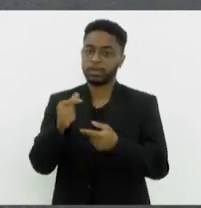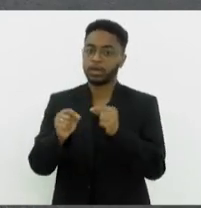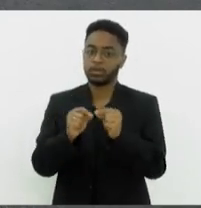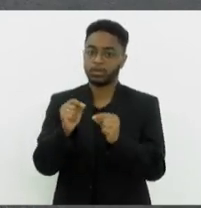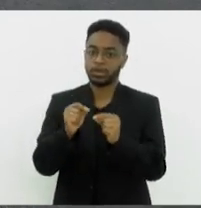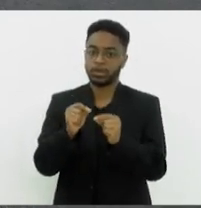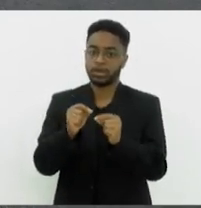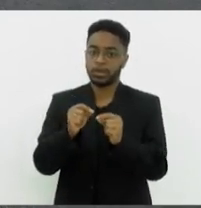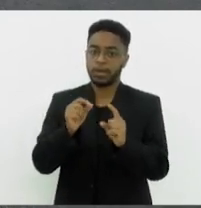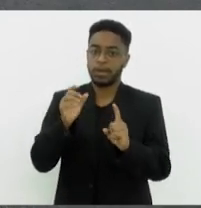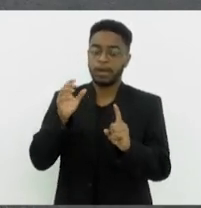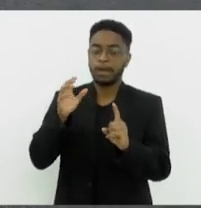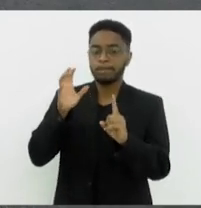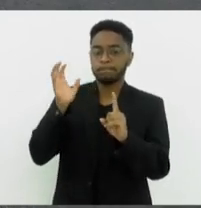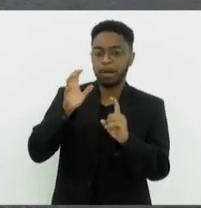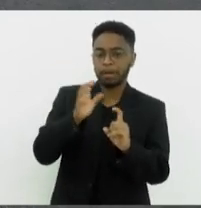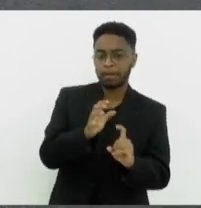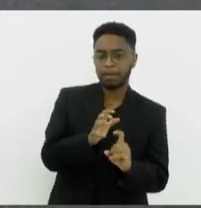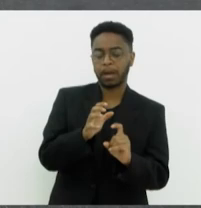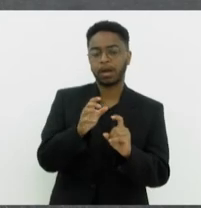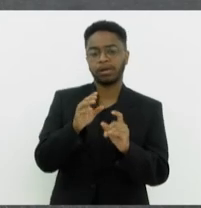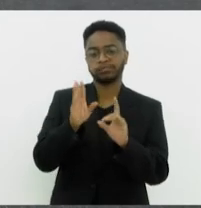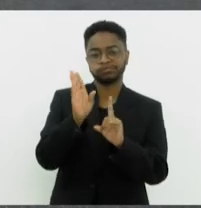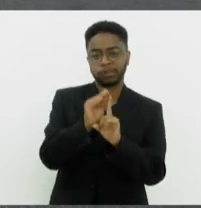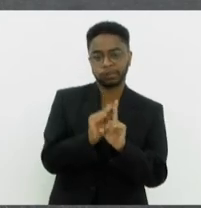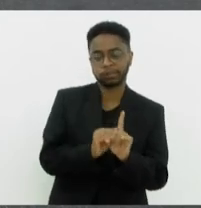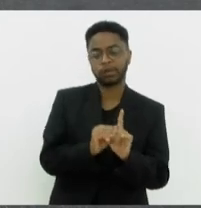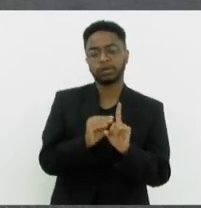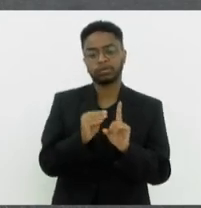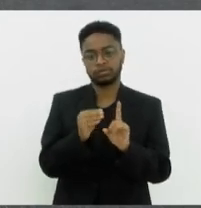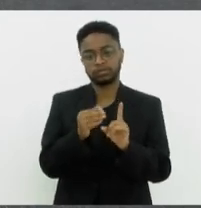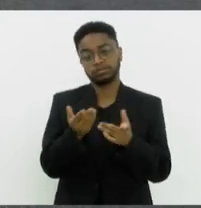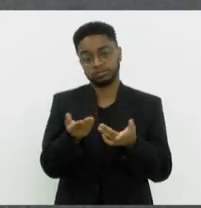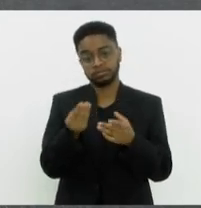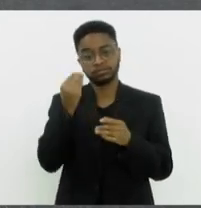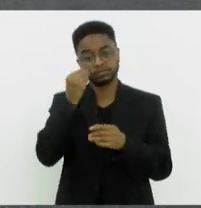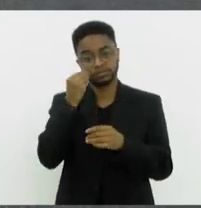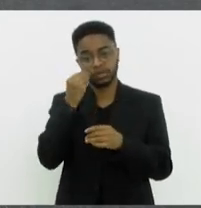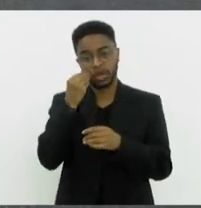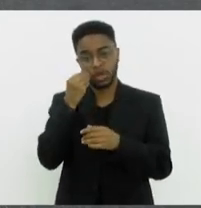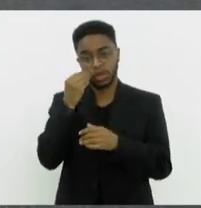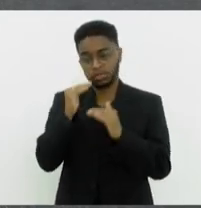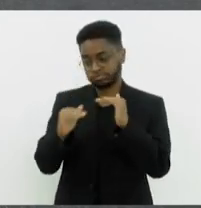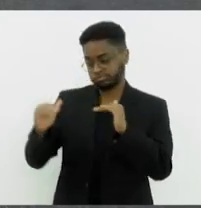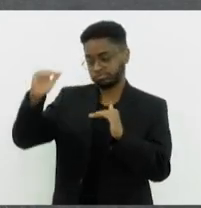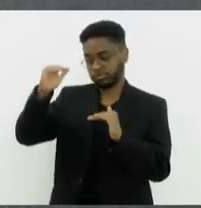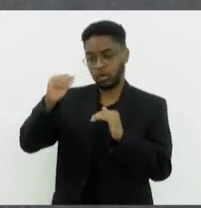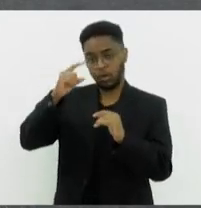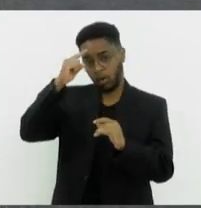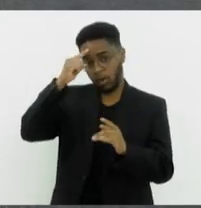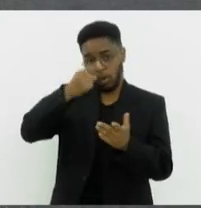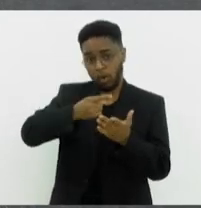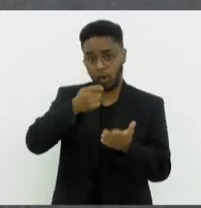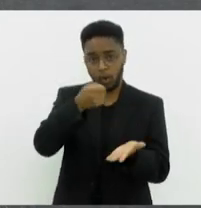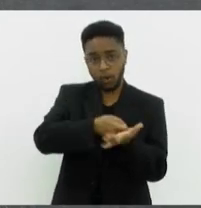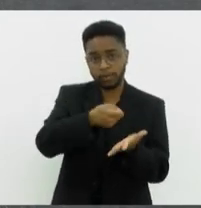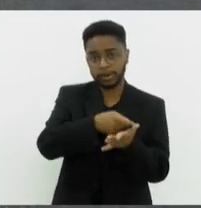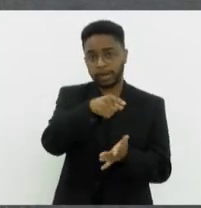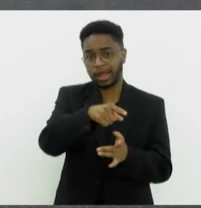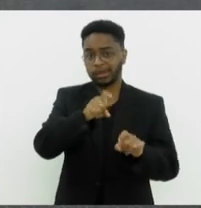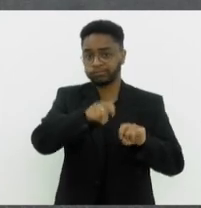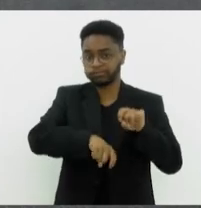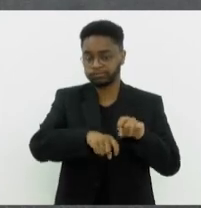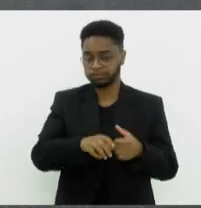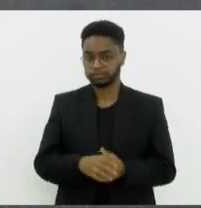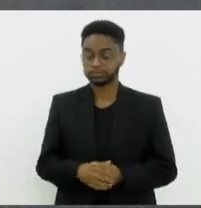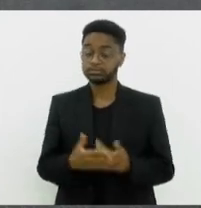desce, usar o poder para obter sexo, que é outra coisa absolutamente horripilante. E